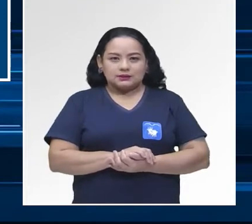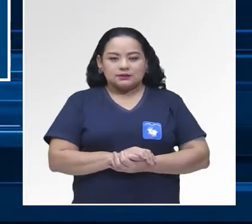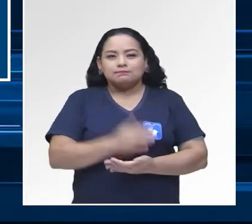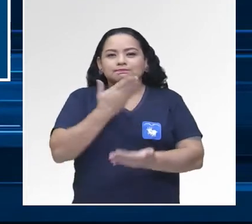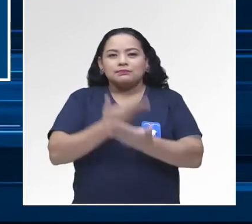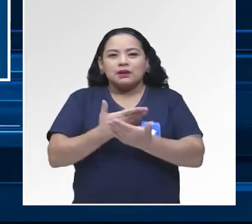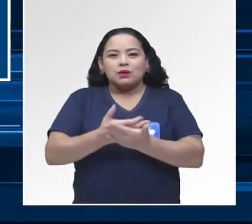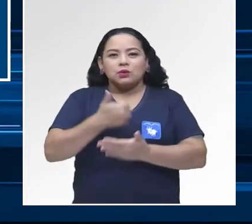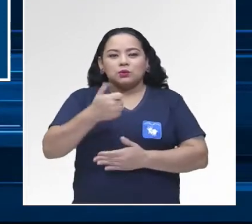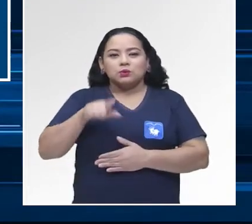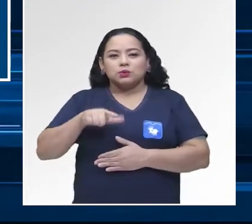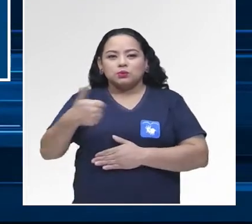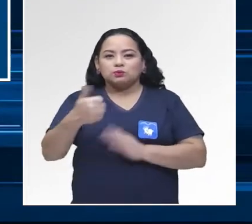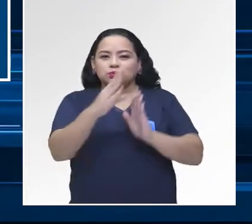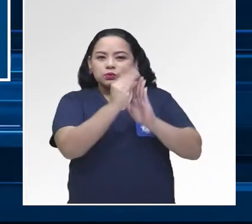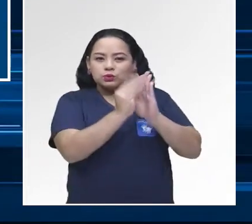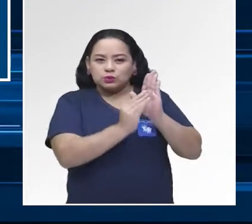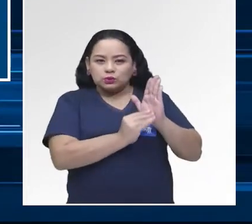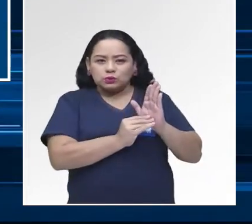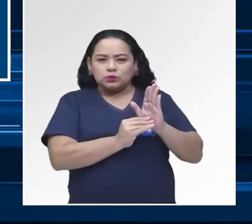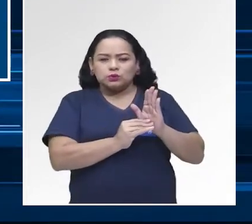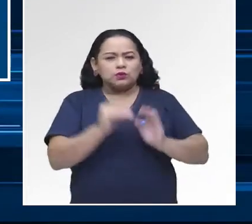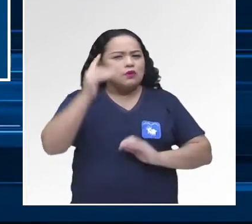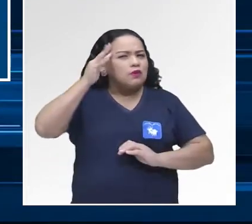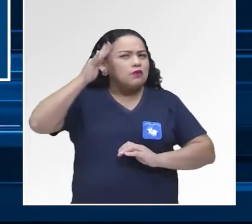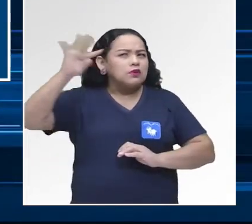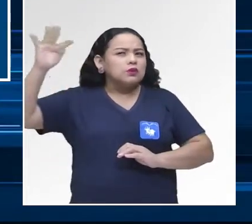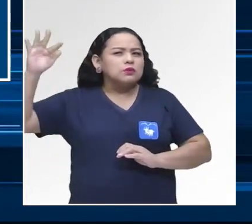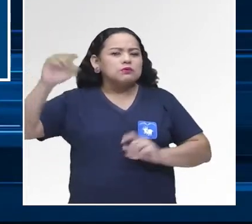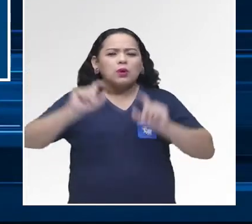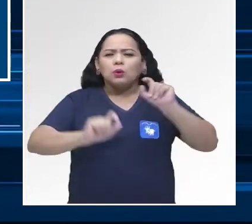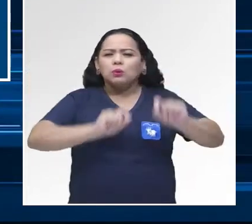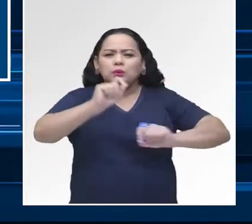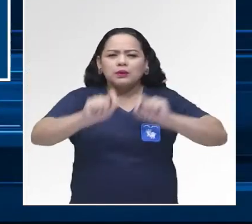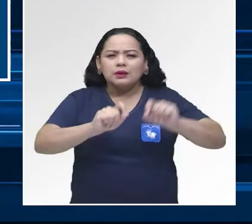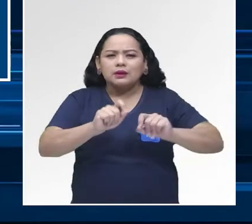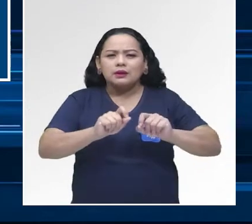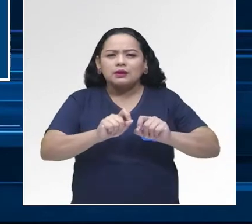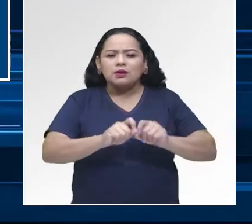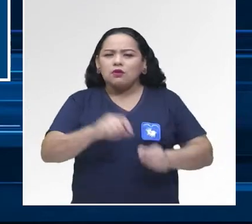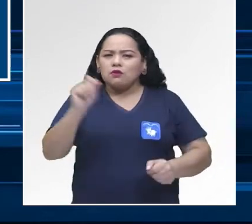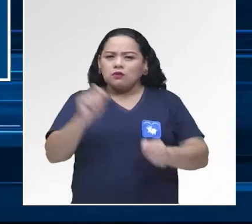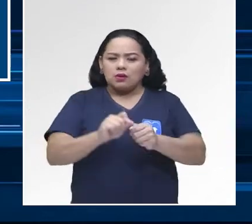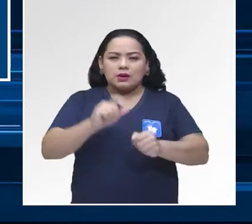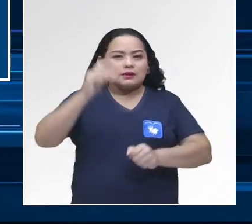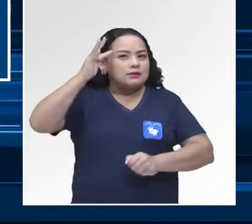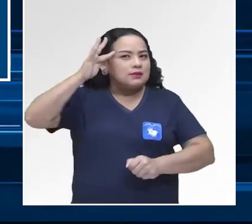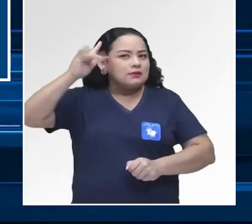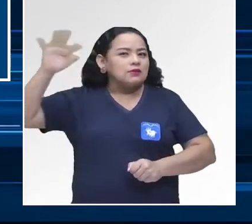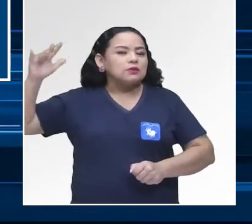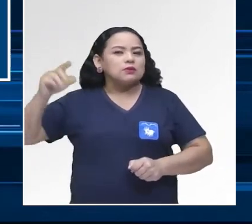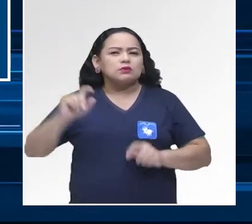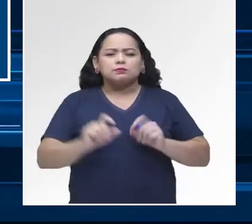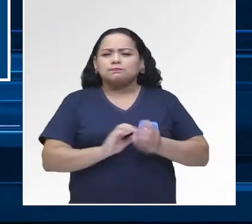Aula 1.1 Conteúdos. O que é a filosofia? A atitude filosófica.